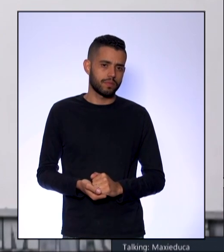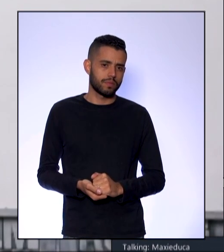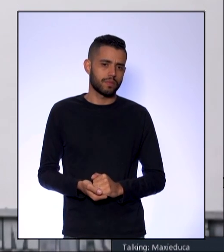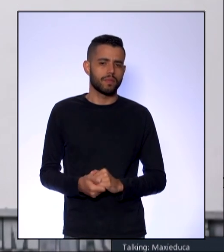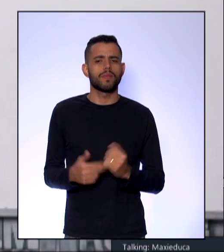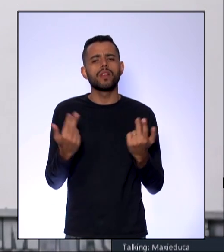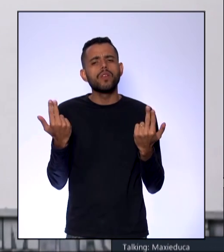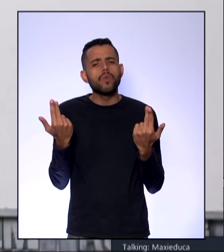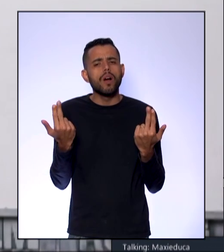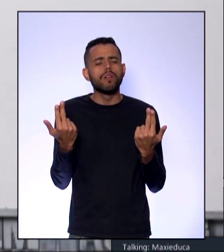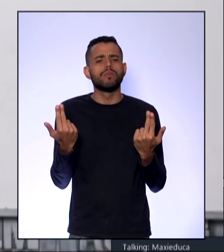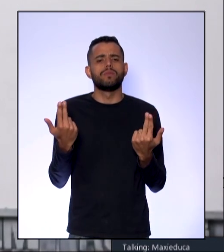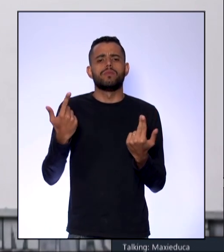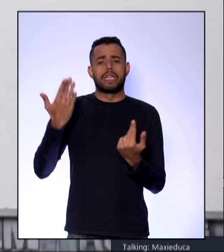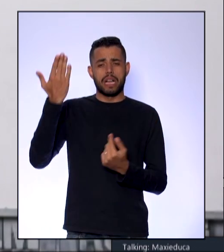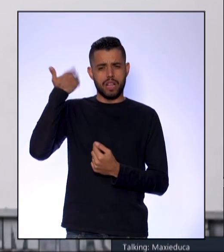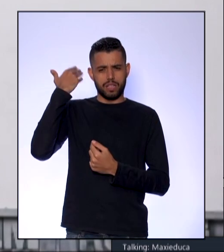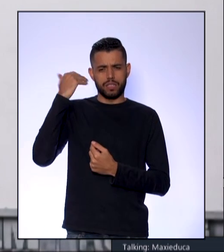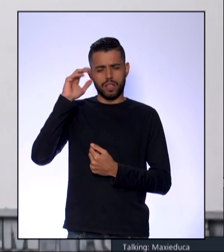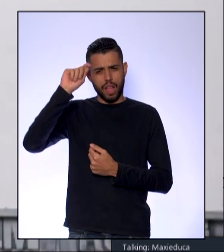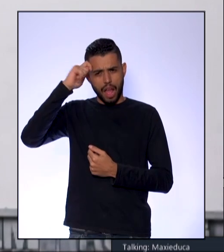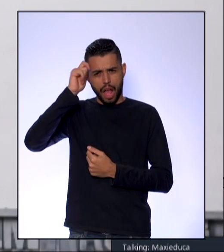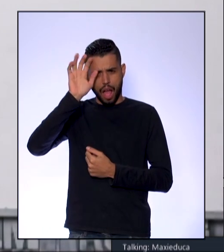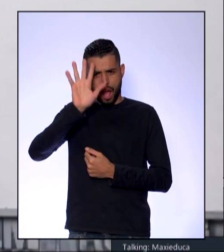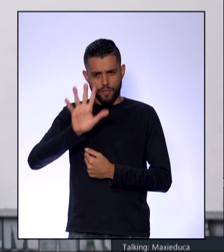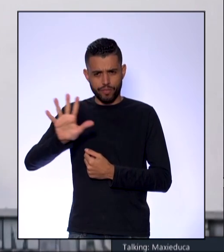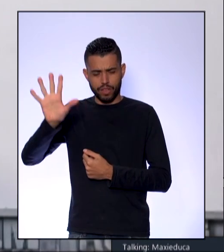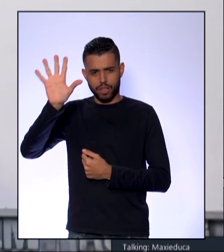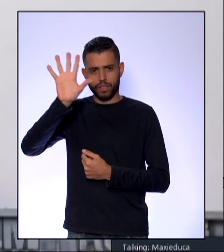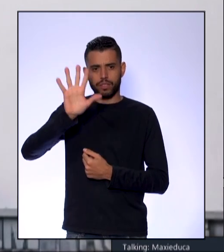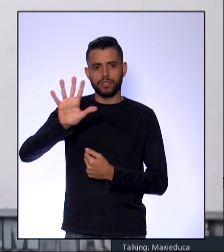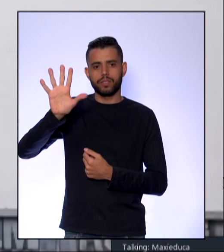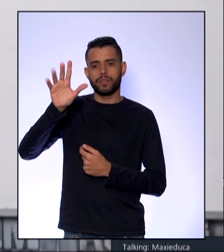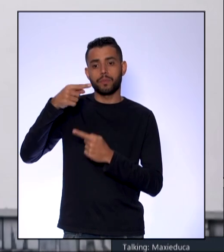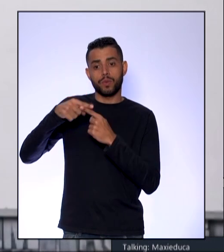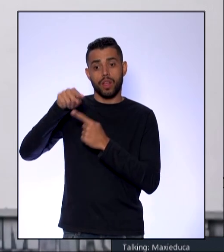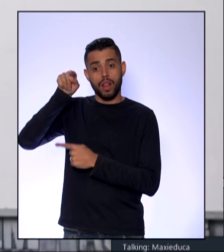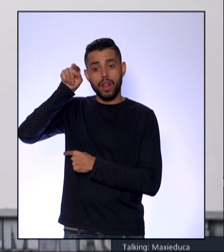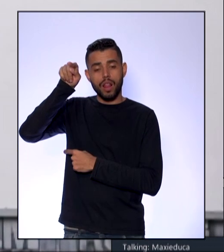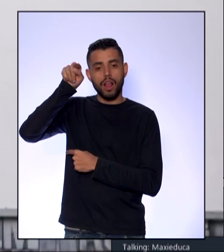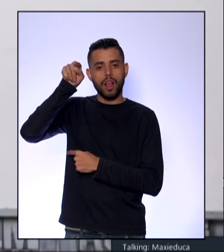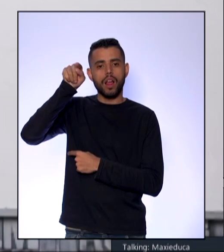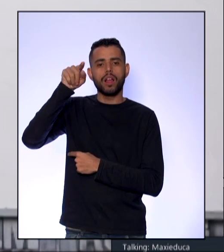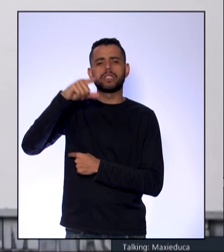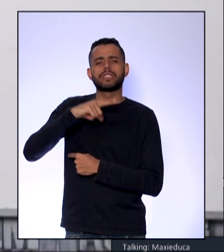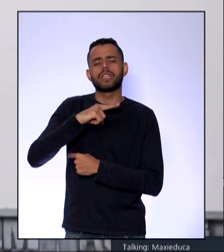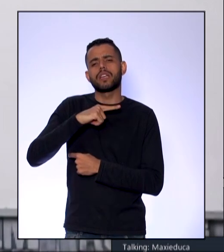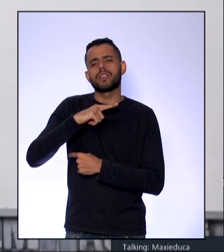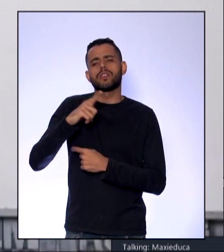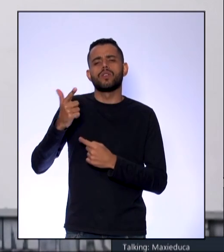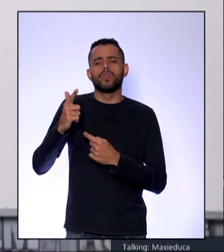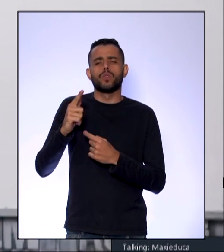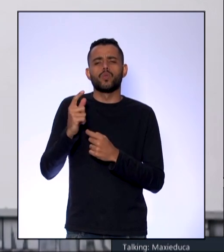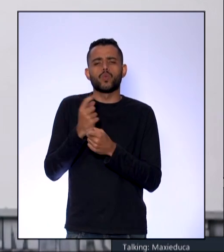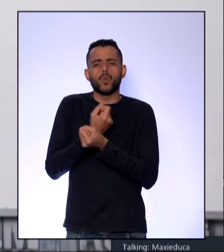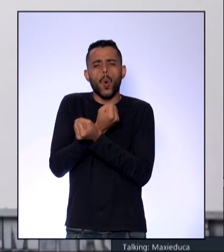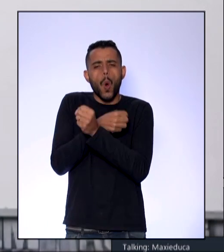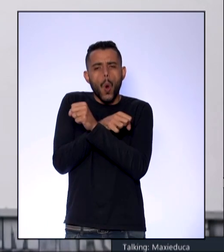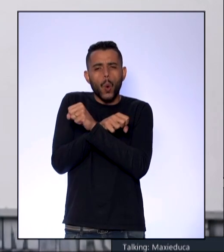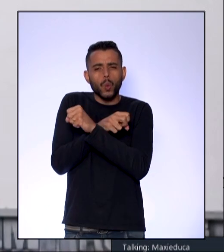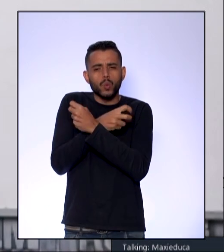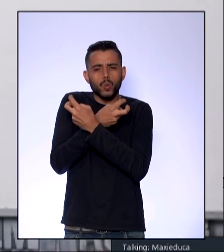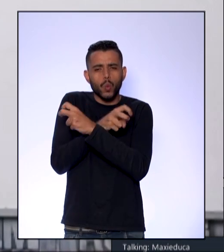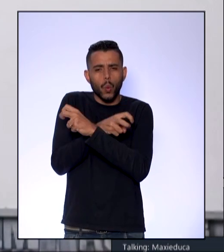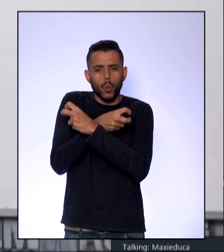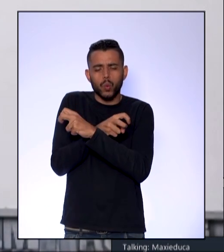parte da África, até porque lá está os nossos fósseis mais antigos, né? Os dois